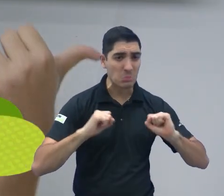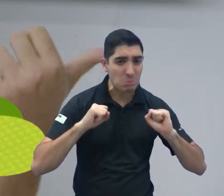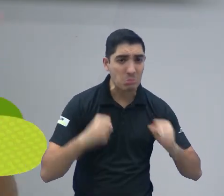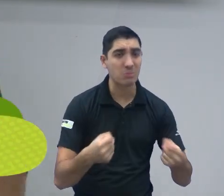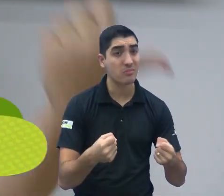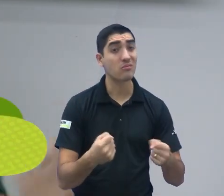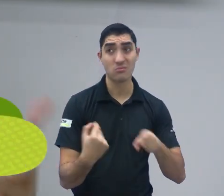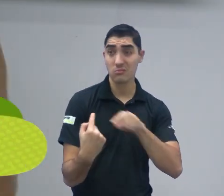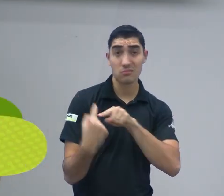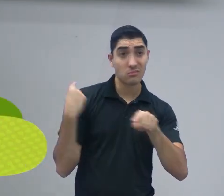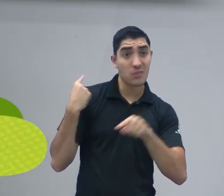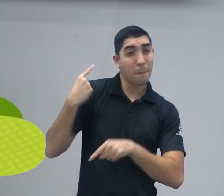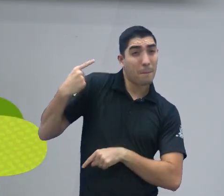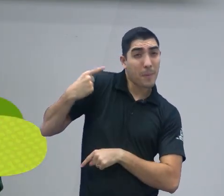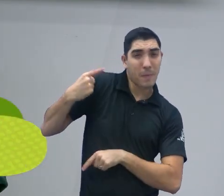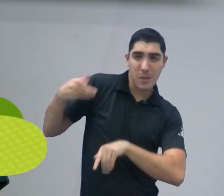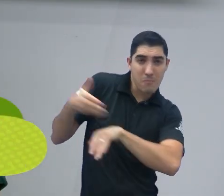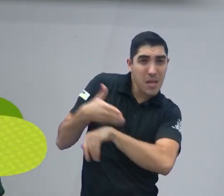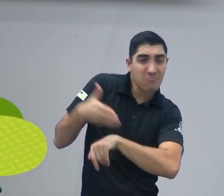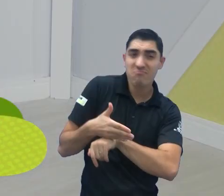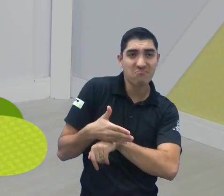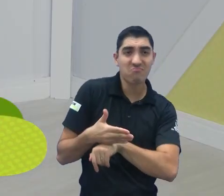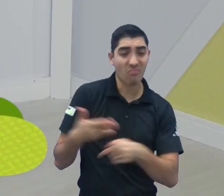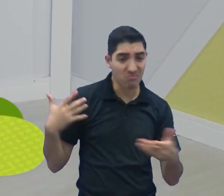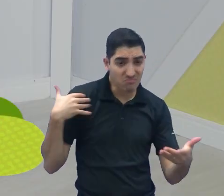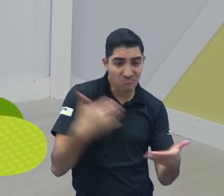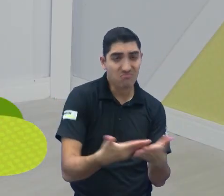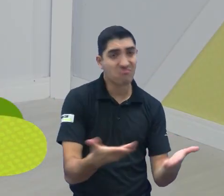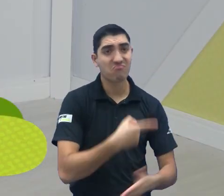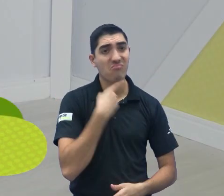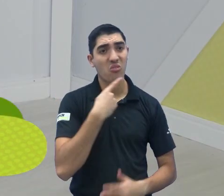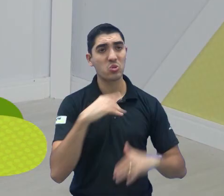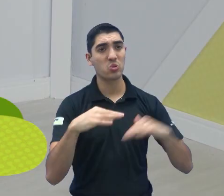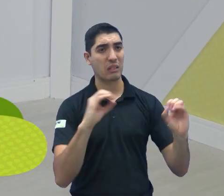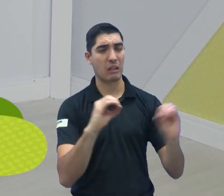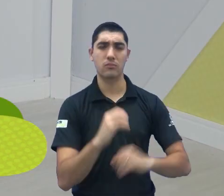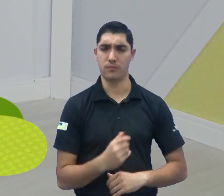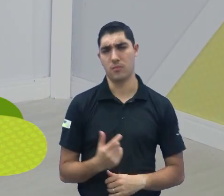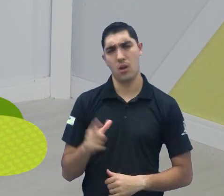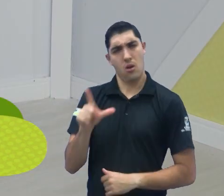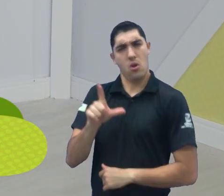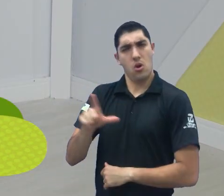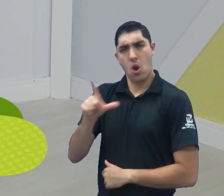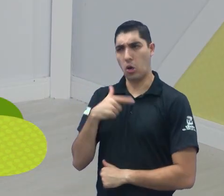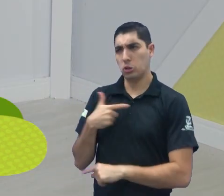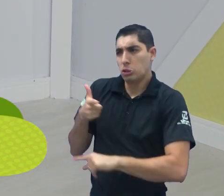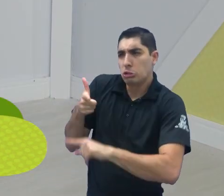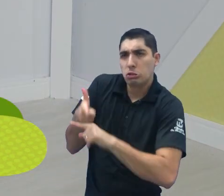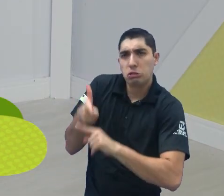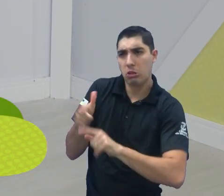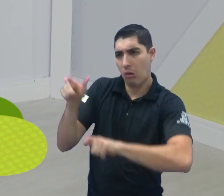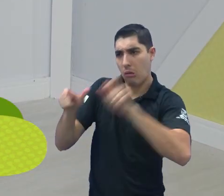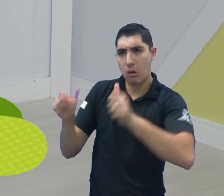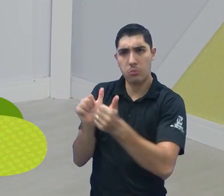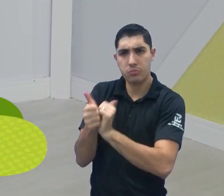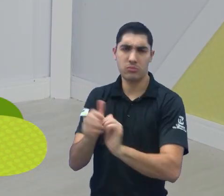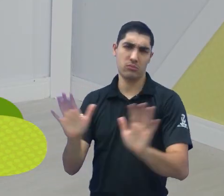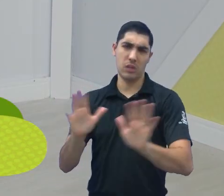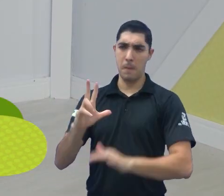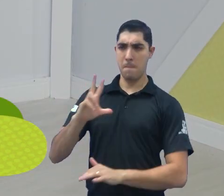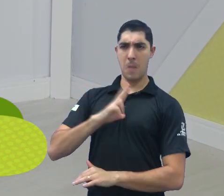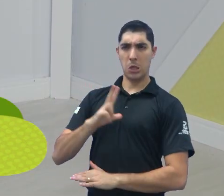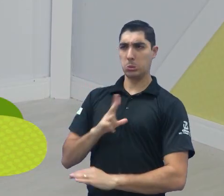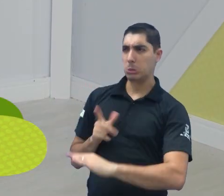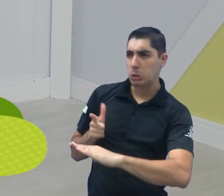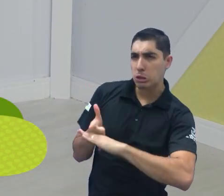primeira passagem dele, desde que ele chegou e agora também. Obviamente que nenhuma crítica que ia ter sido aqui a qualquer jogador é de cunho pessoal. Claro.